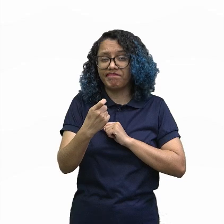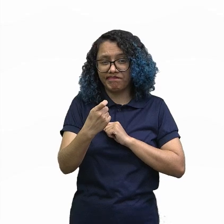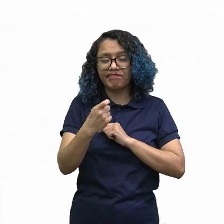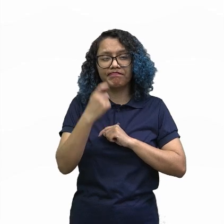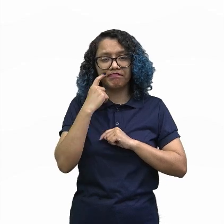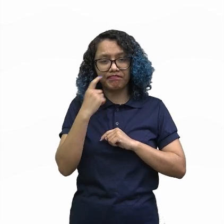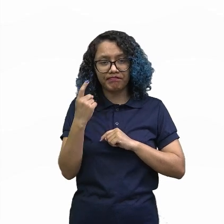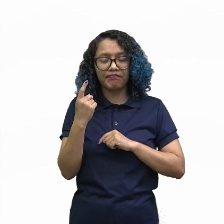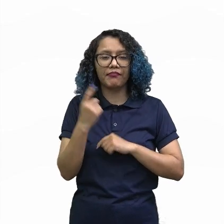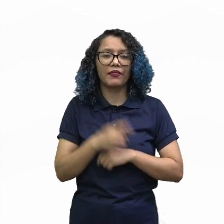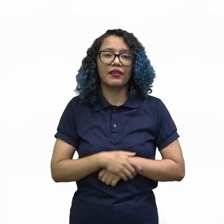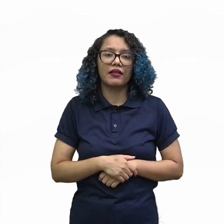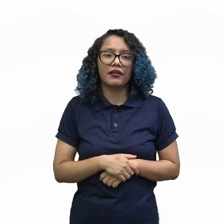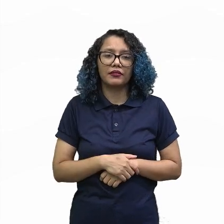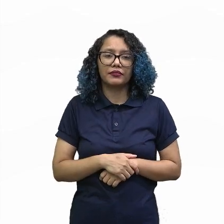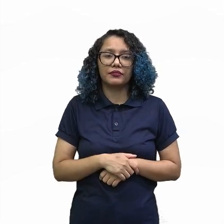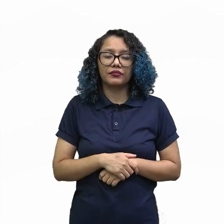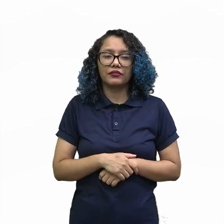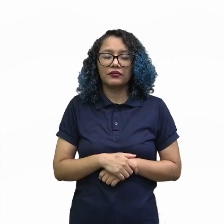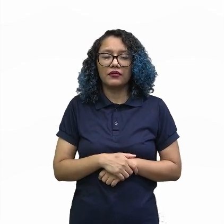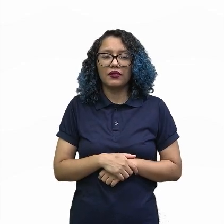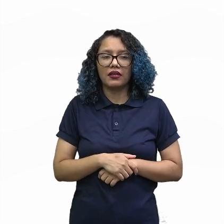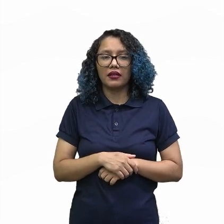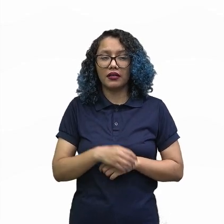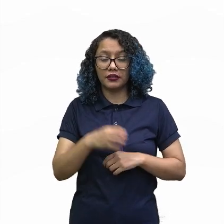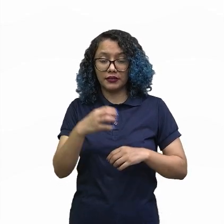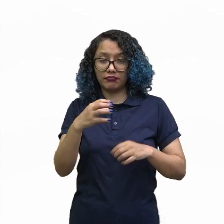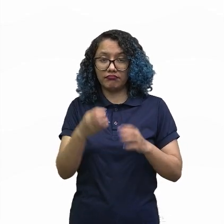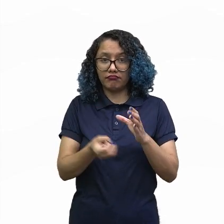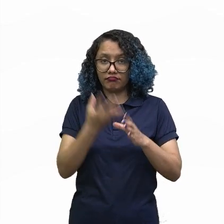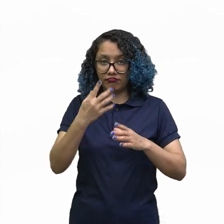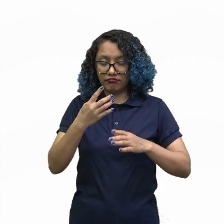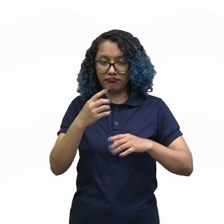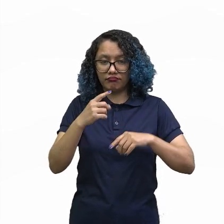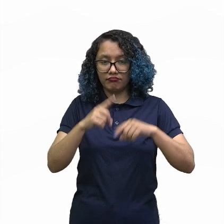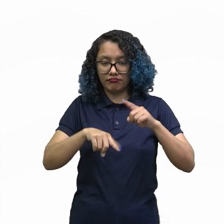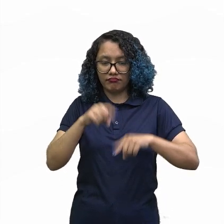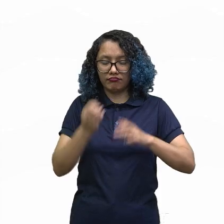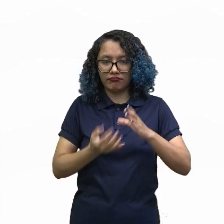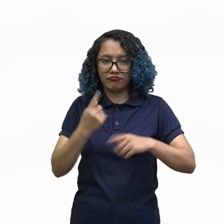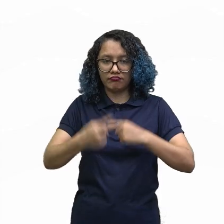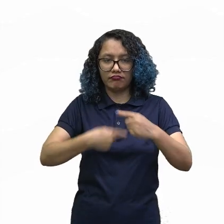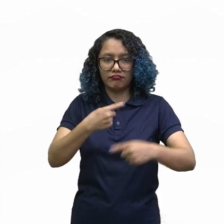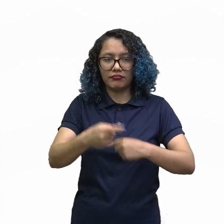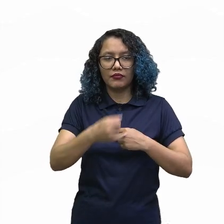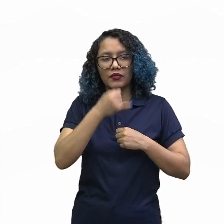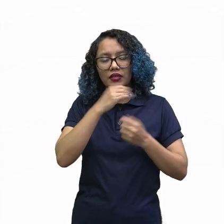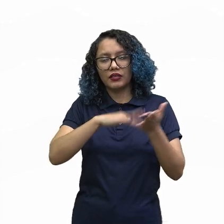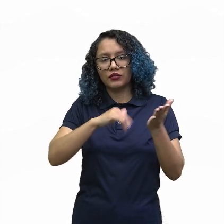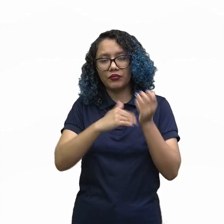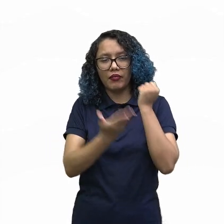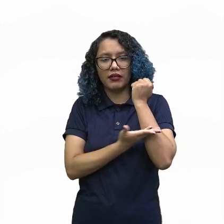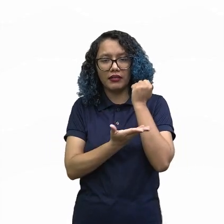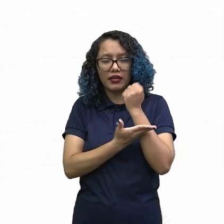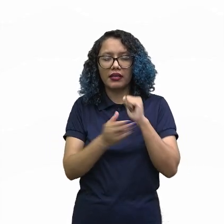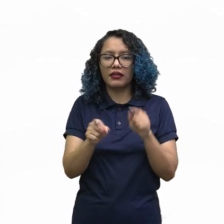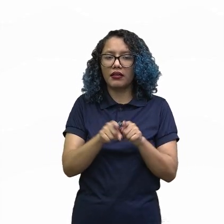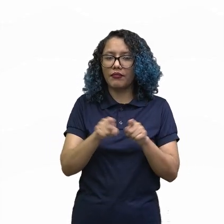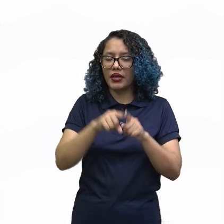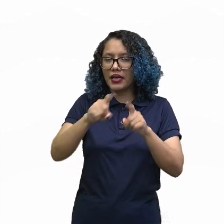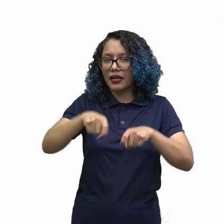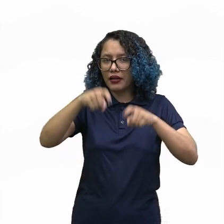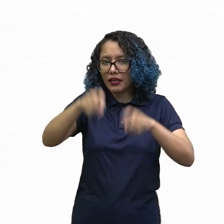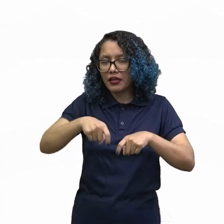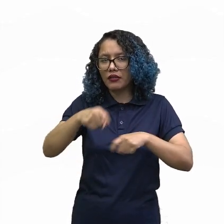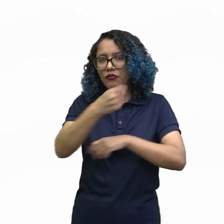temos as matérias-primas da biomassa energética, resíduos madeireiros, resíduos agrícolas e